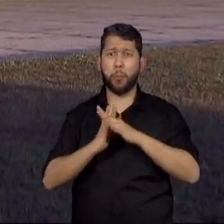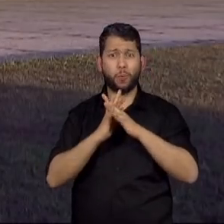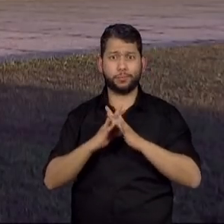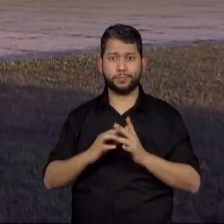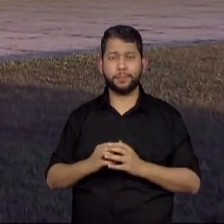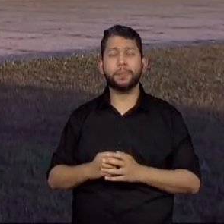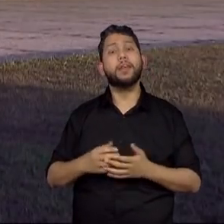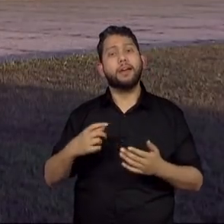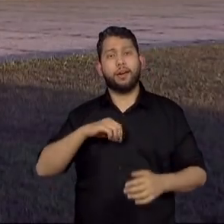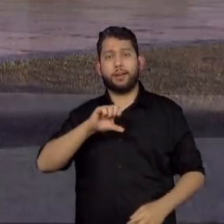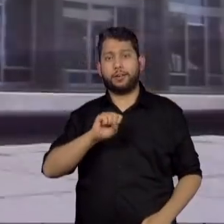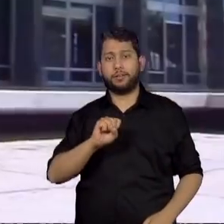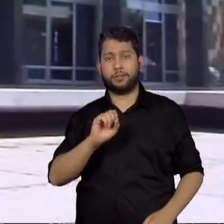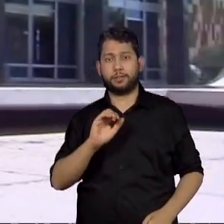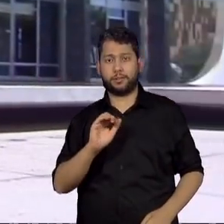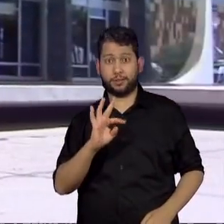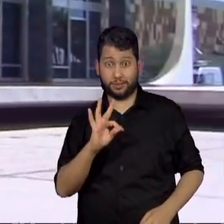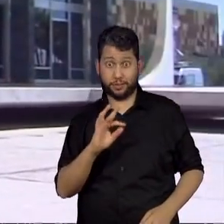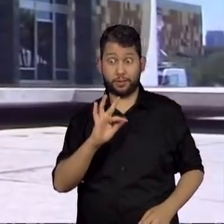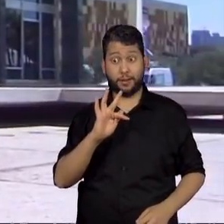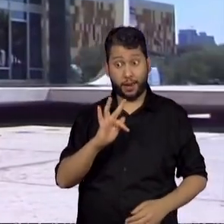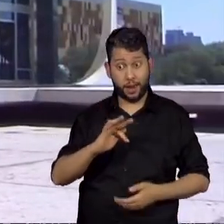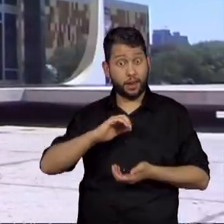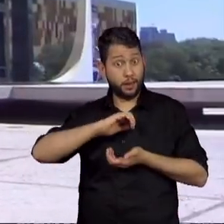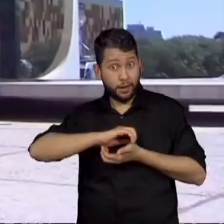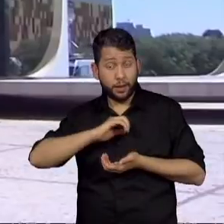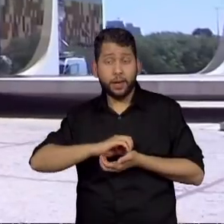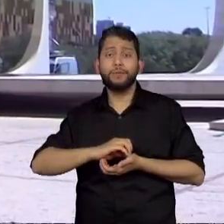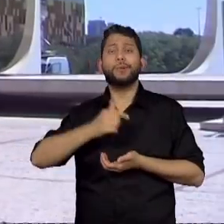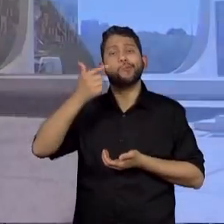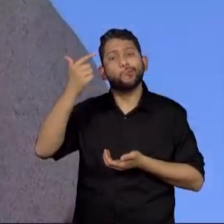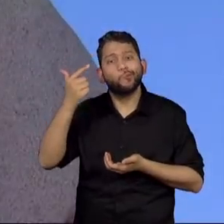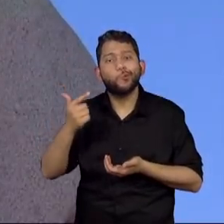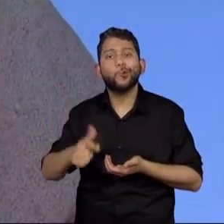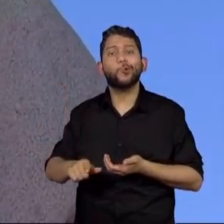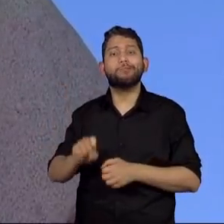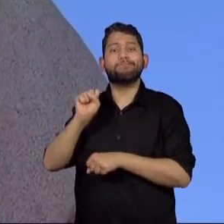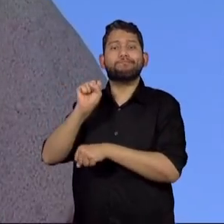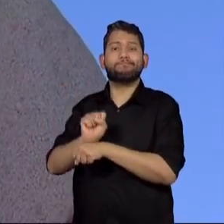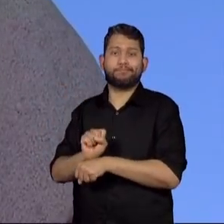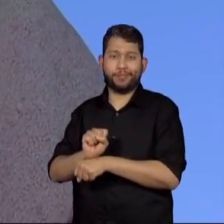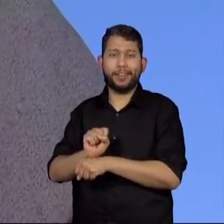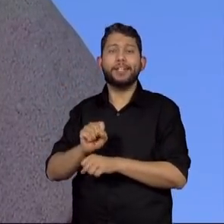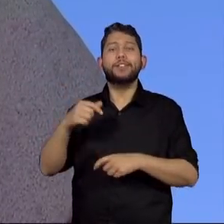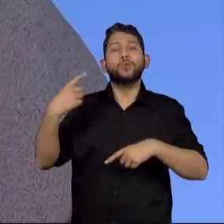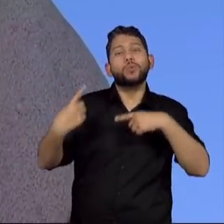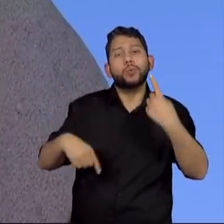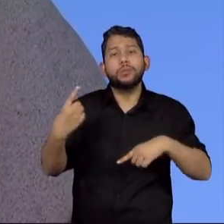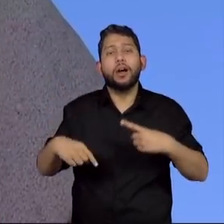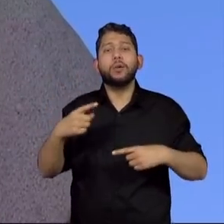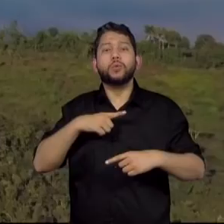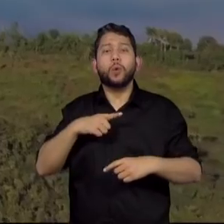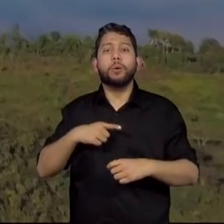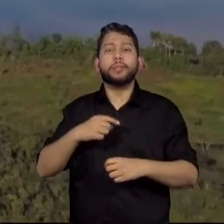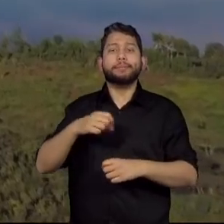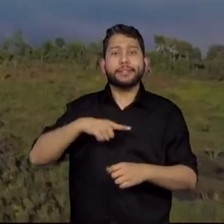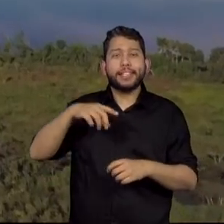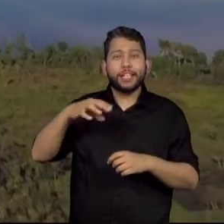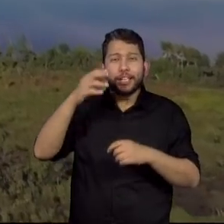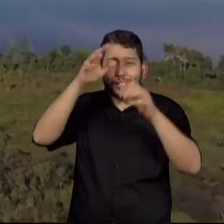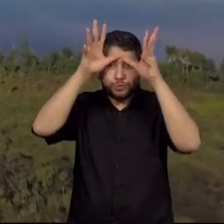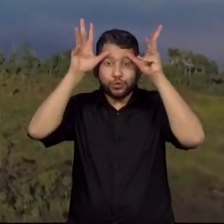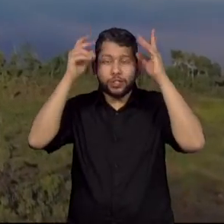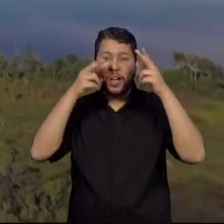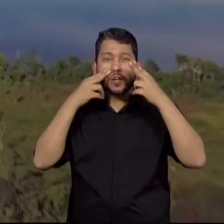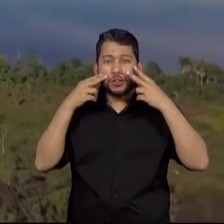Supremo Tribunal Federal suspende novamente o julgamento sobre marco temporal, que poderá definir a demarcação de